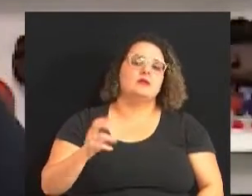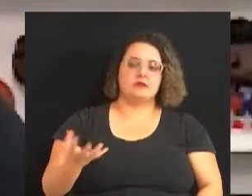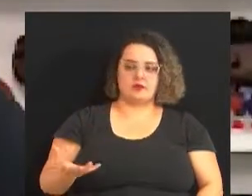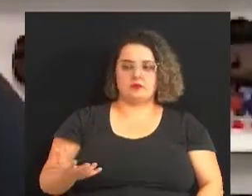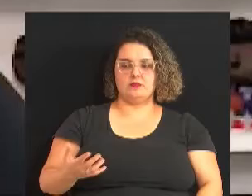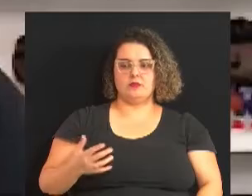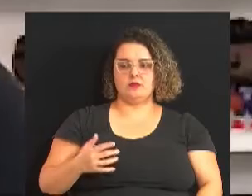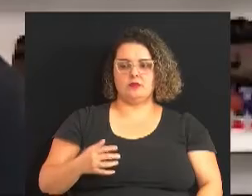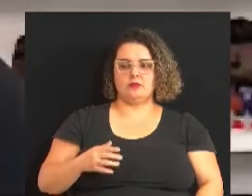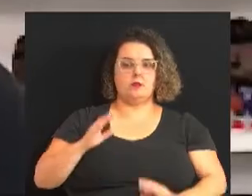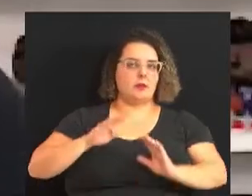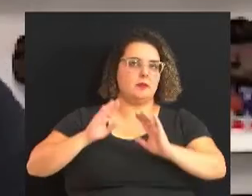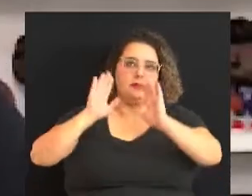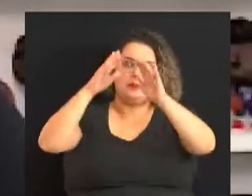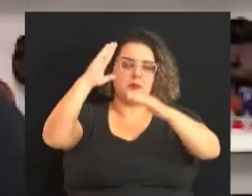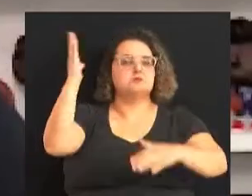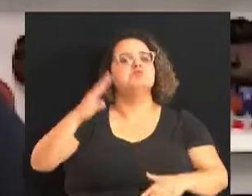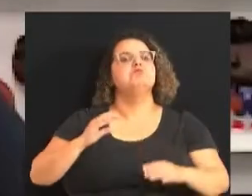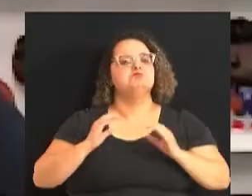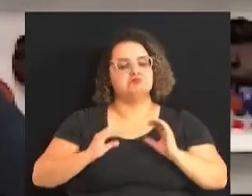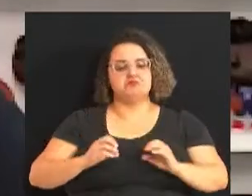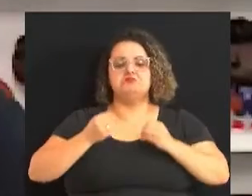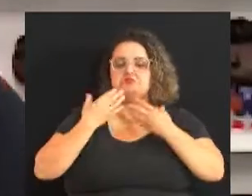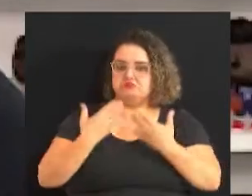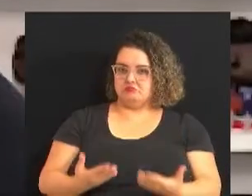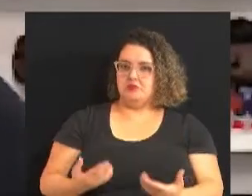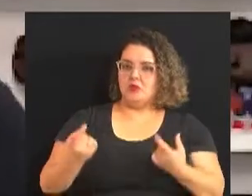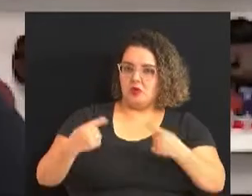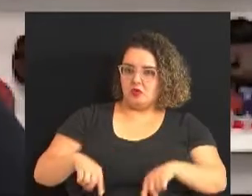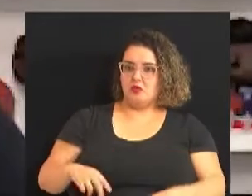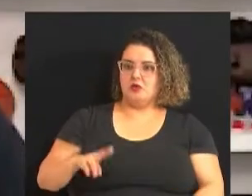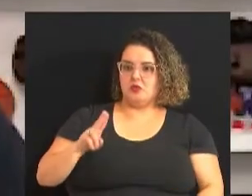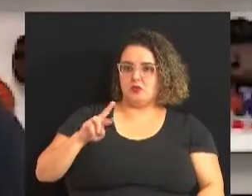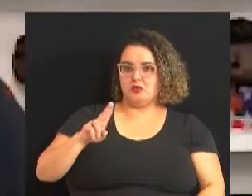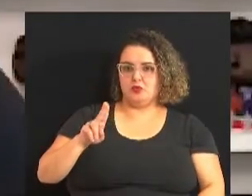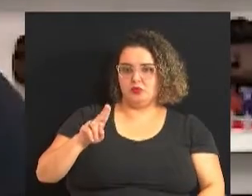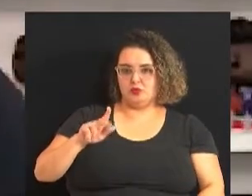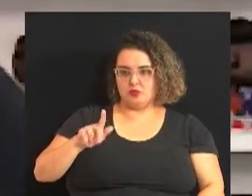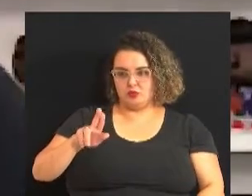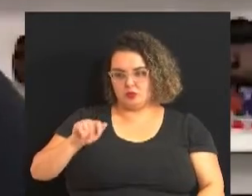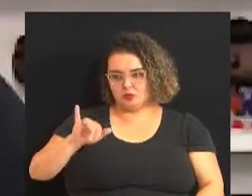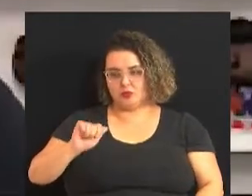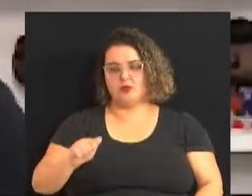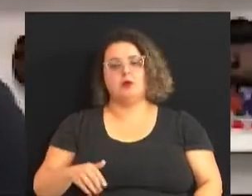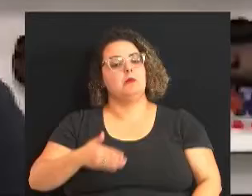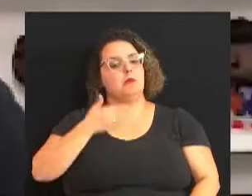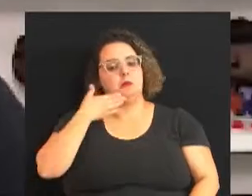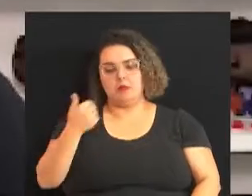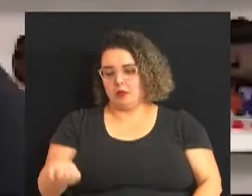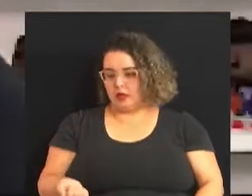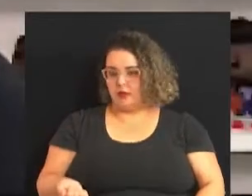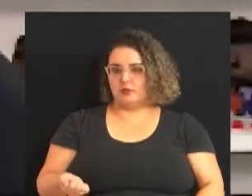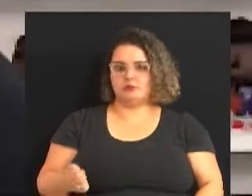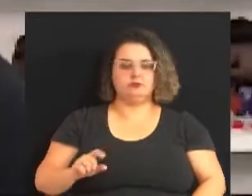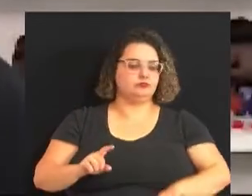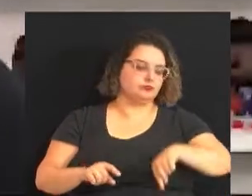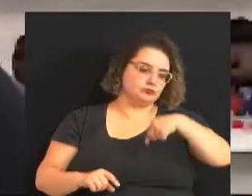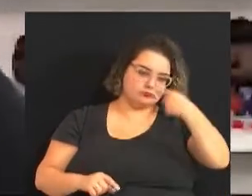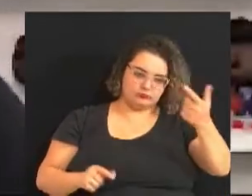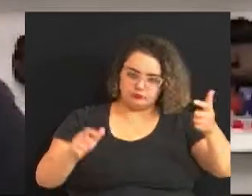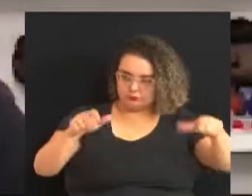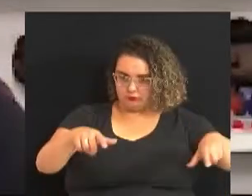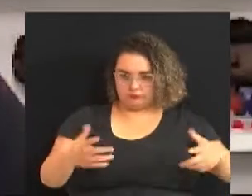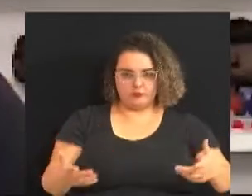que se comportou muito bem contra o Uruguai, que é um adversário muito melhor capacitado, fora de casa, com um ginásio